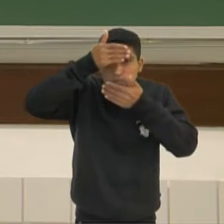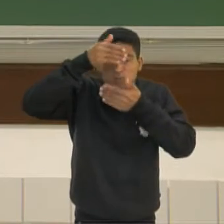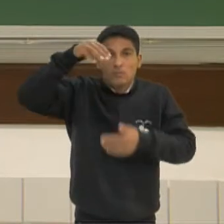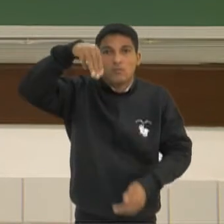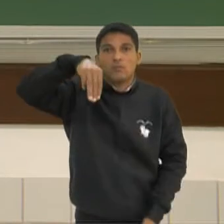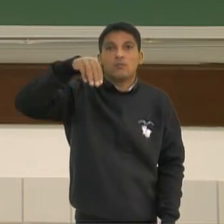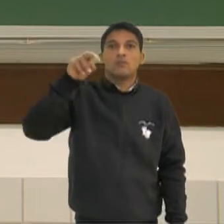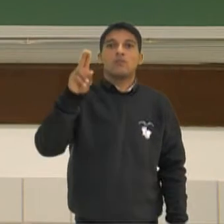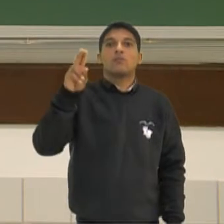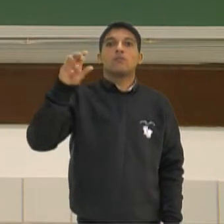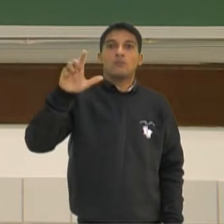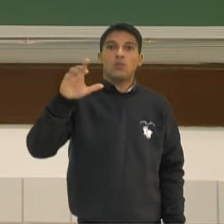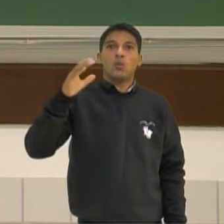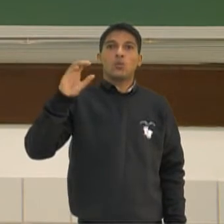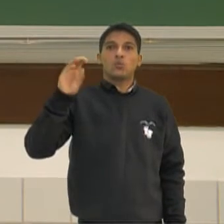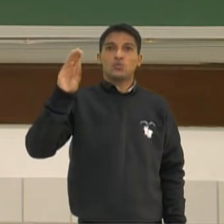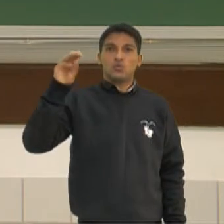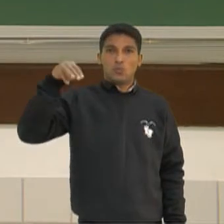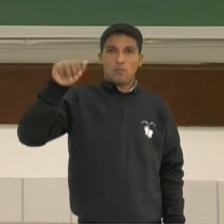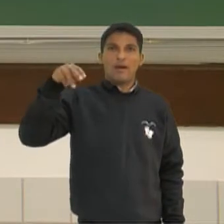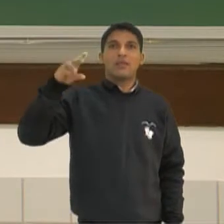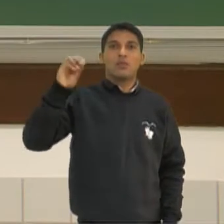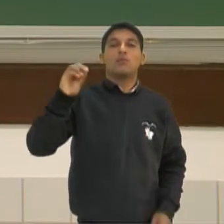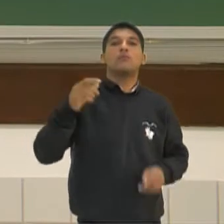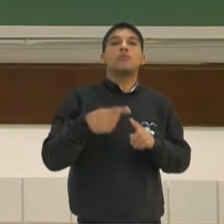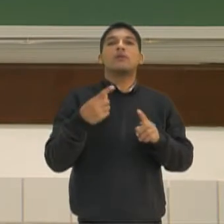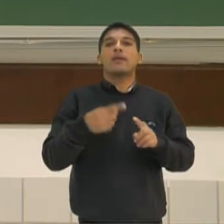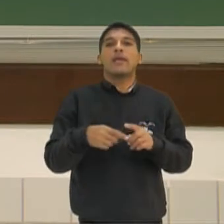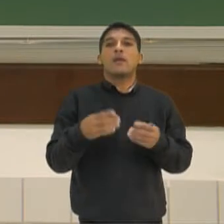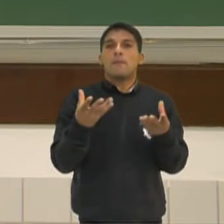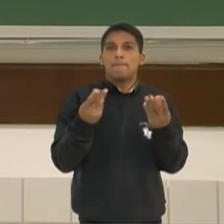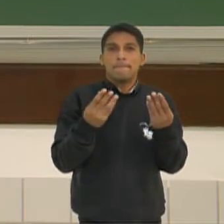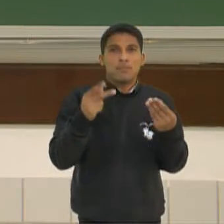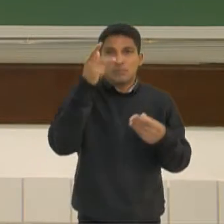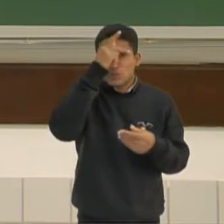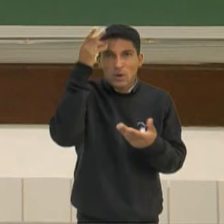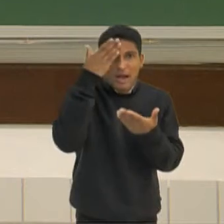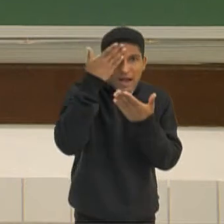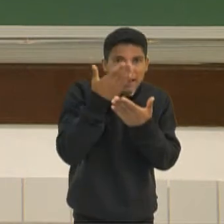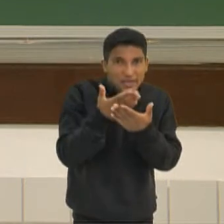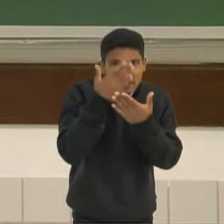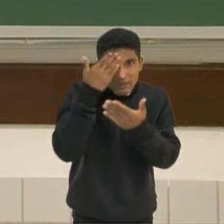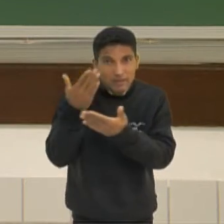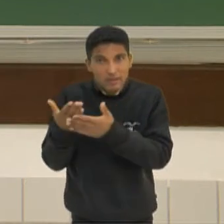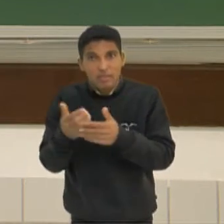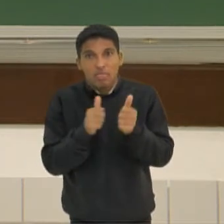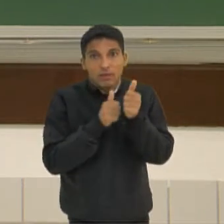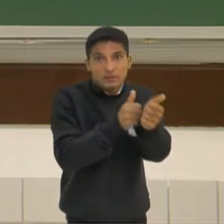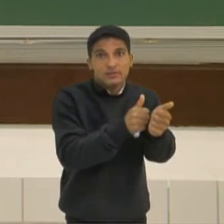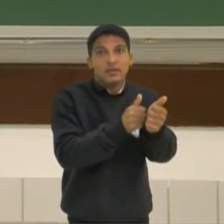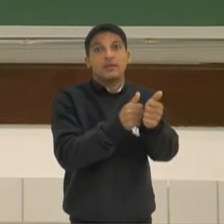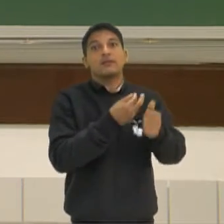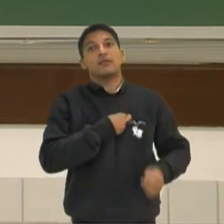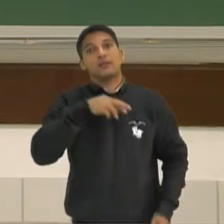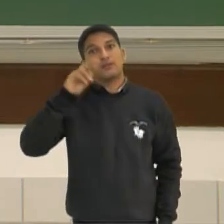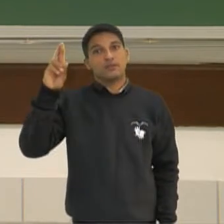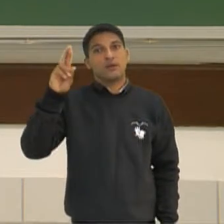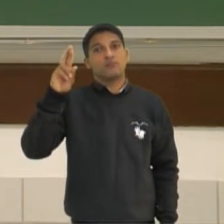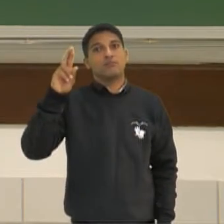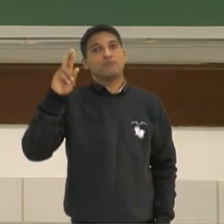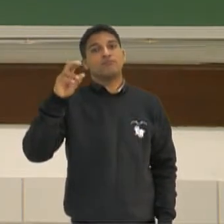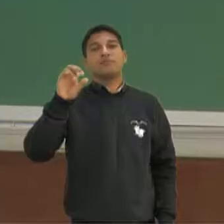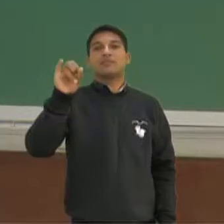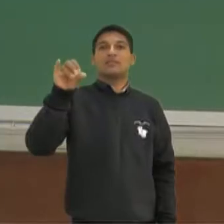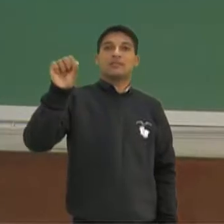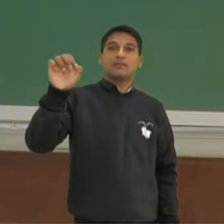que representa a política e a religião, ele vai passar a ter um poder, ele vai se passar a ser